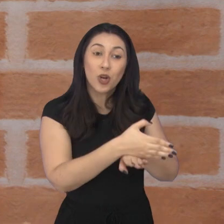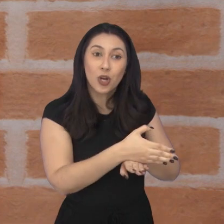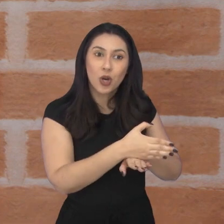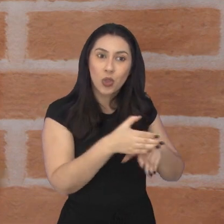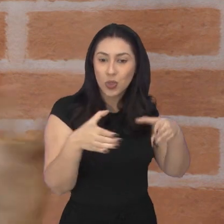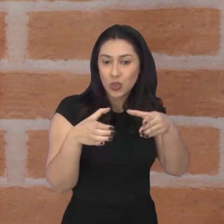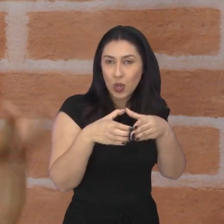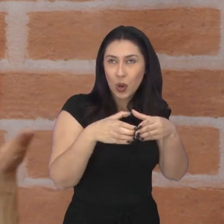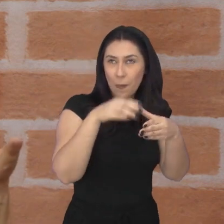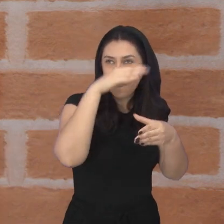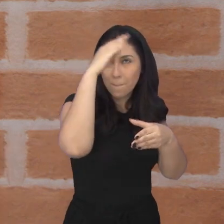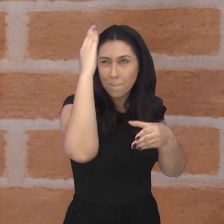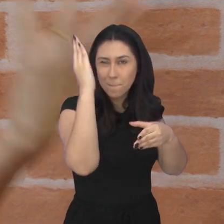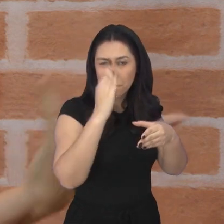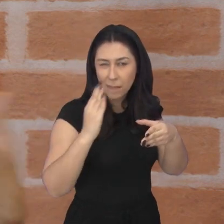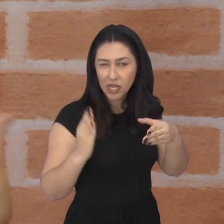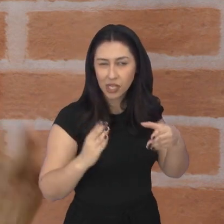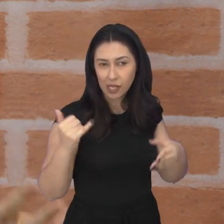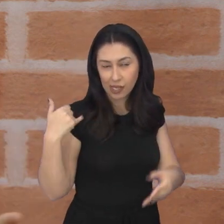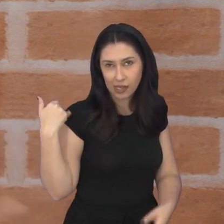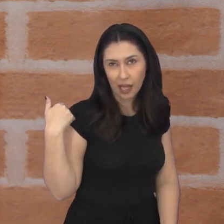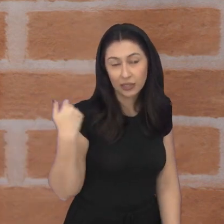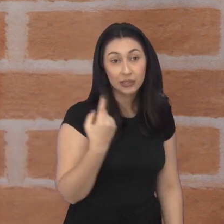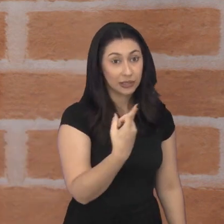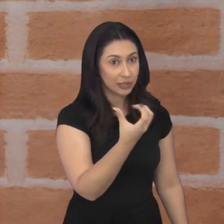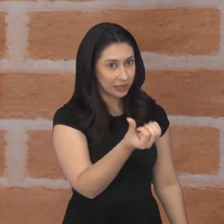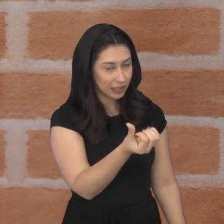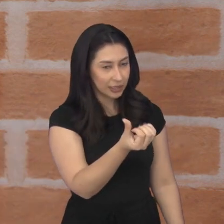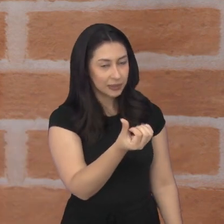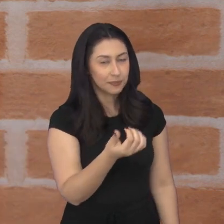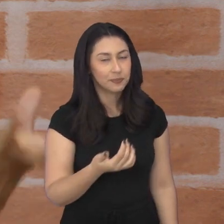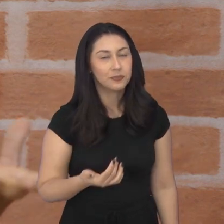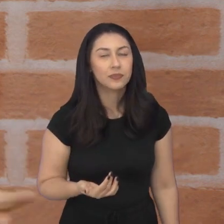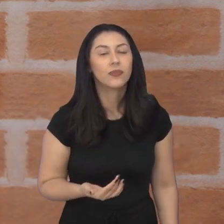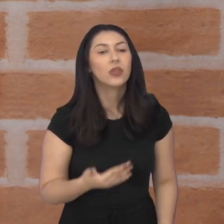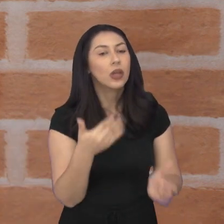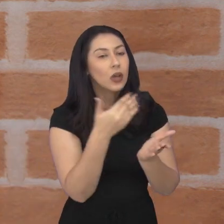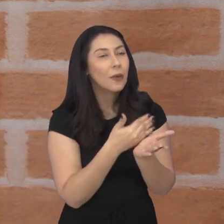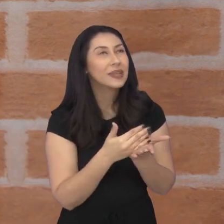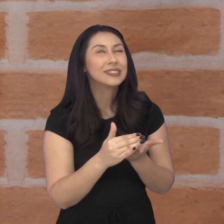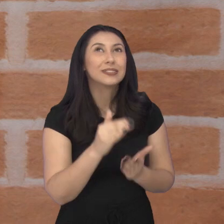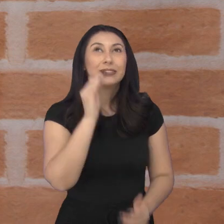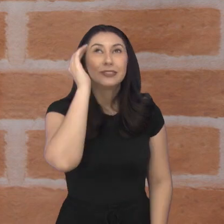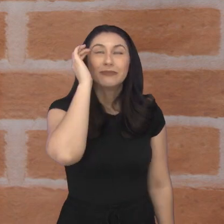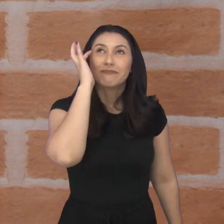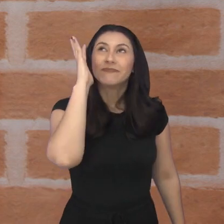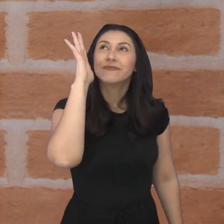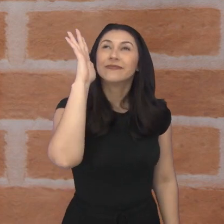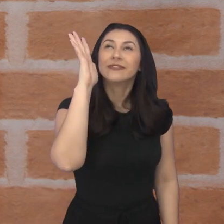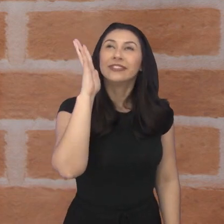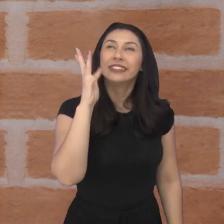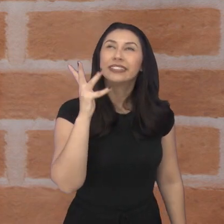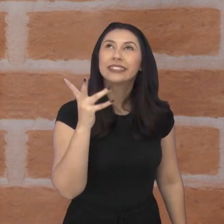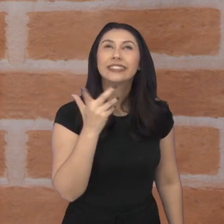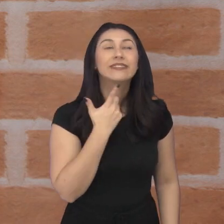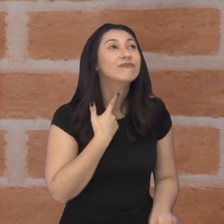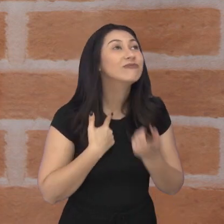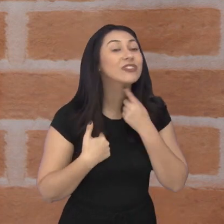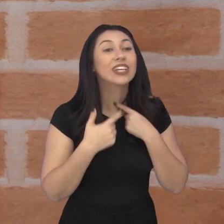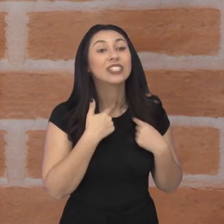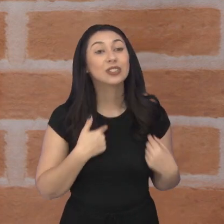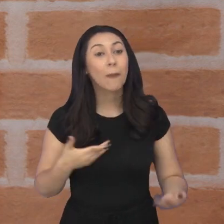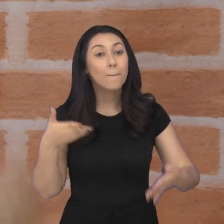melhores do Brasil, em todas as idades, eu tinha 16 anos. E aí, lá, eu comecei a sonhar, poxa, um dia, né, quero chegar